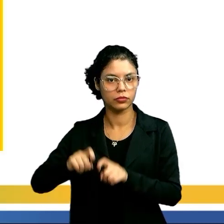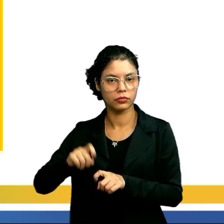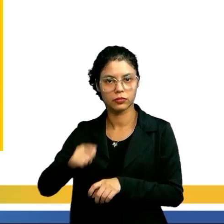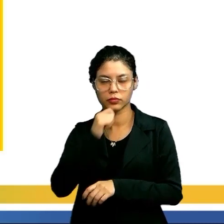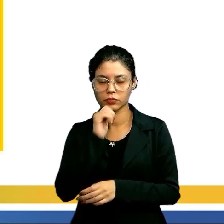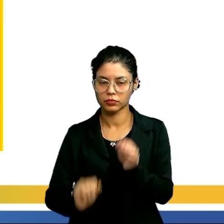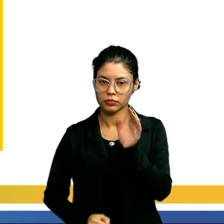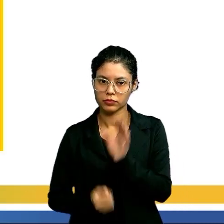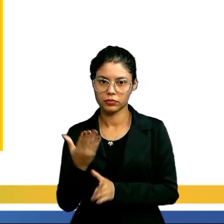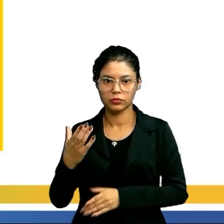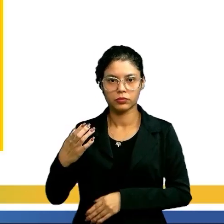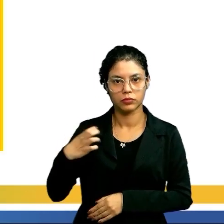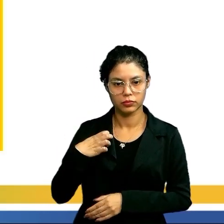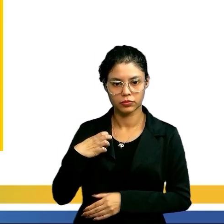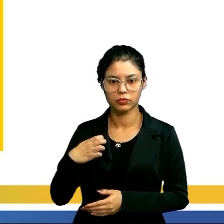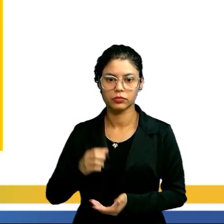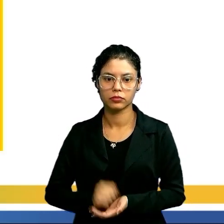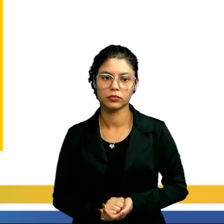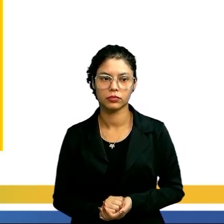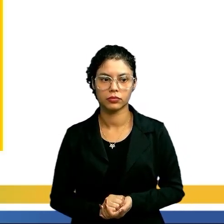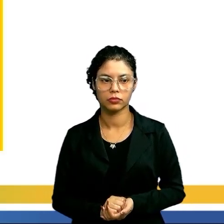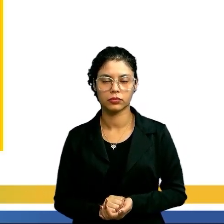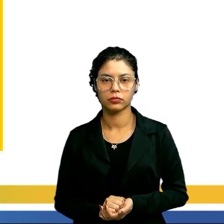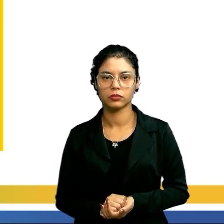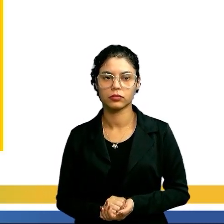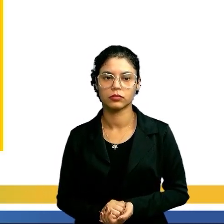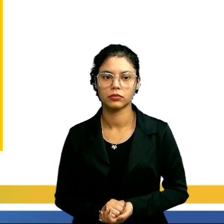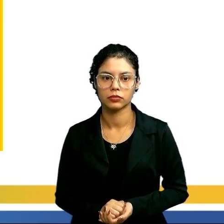à origem étnica, ao